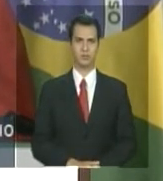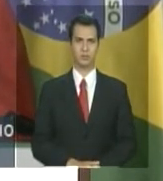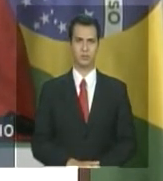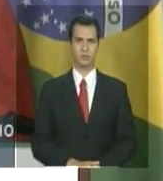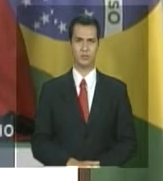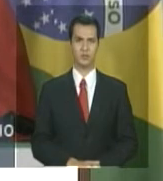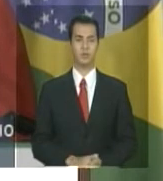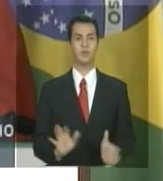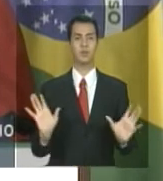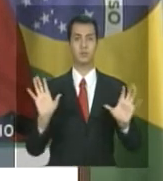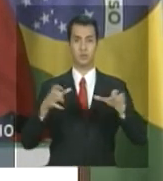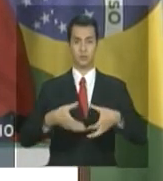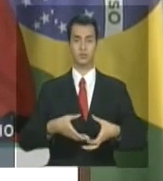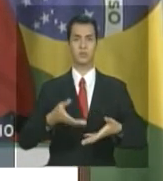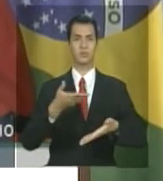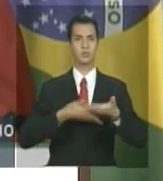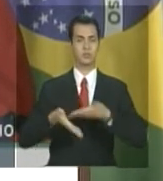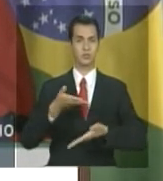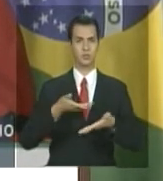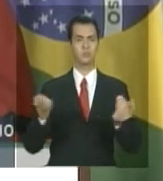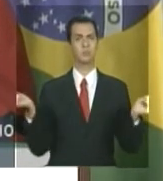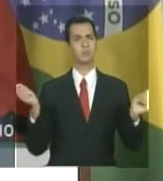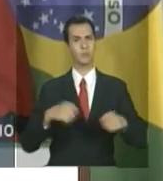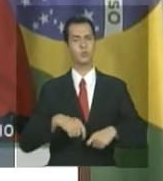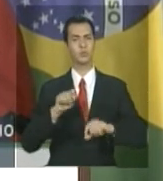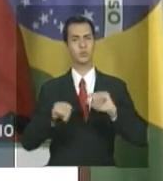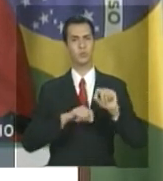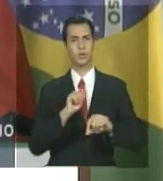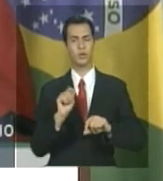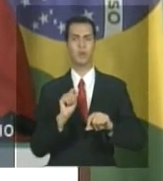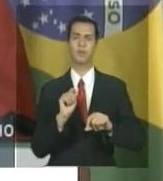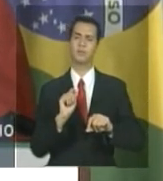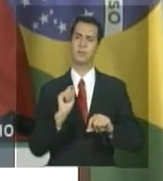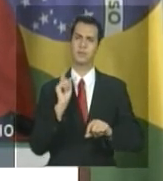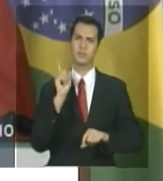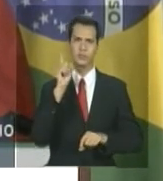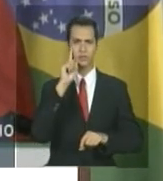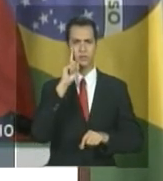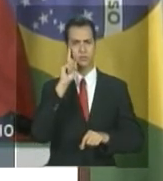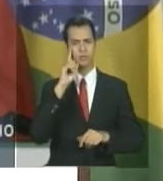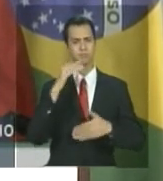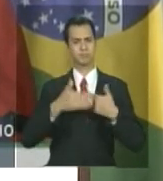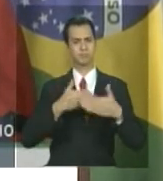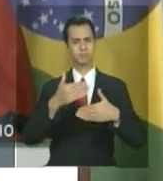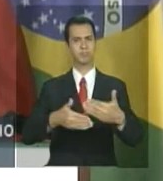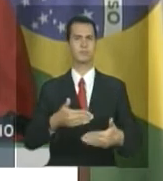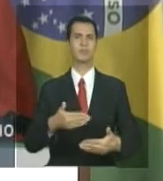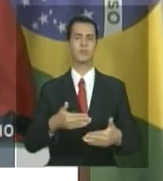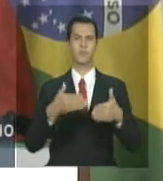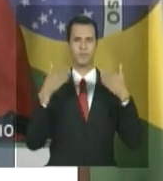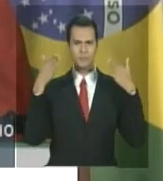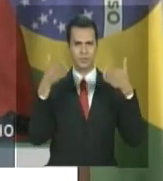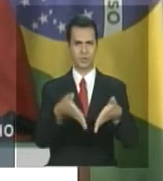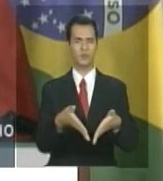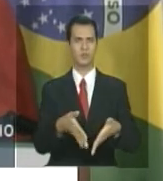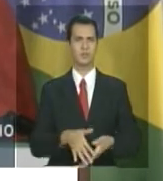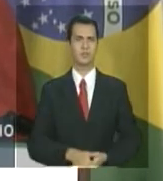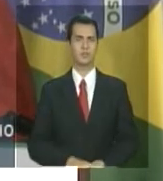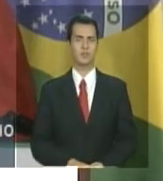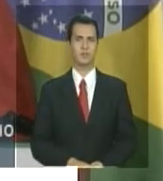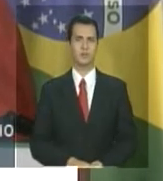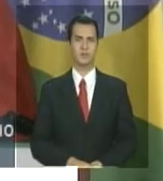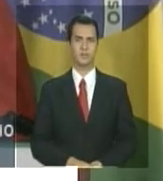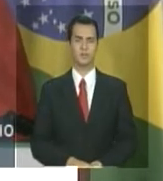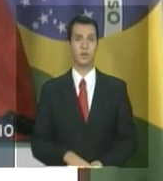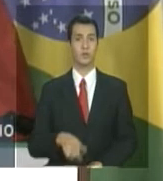que a gente seja a cada dia mais precisa e mais focada. Nós sabemos que a